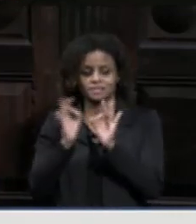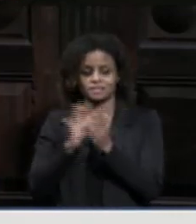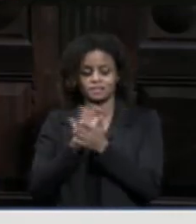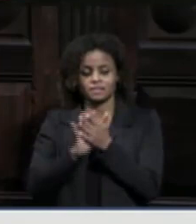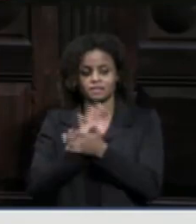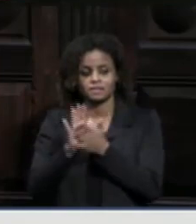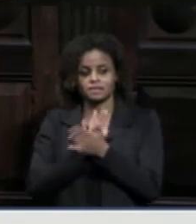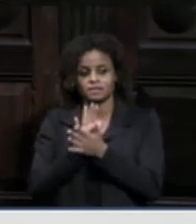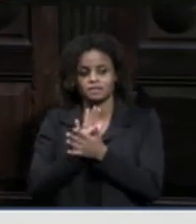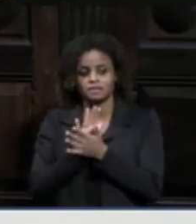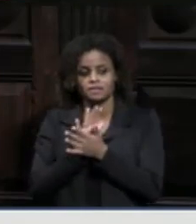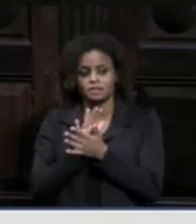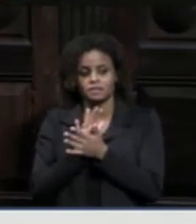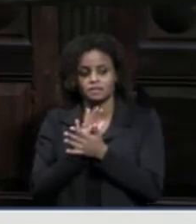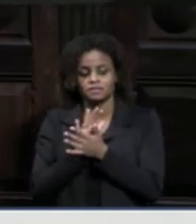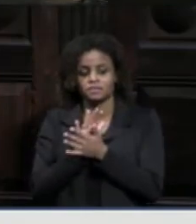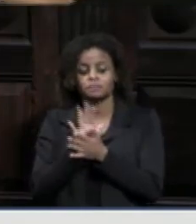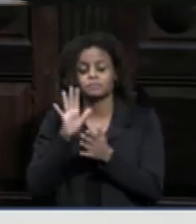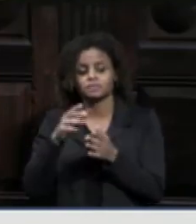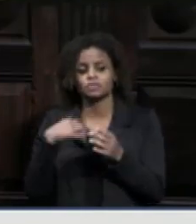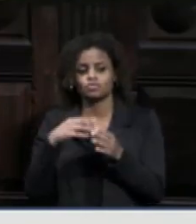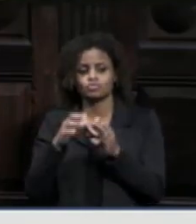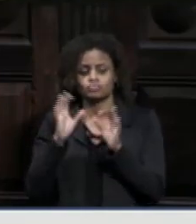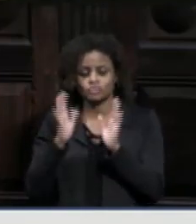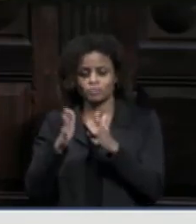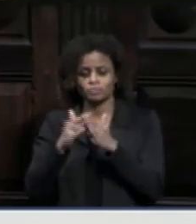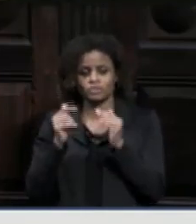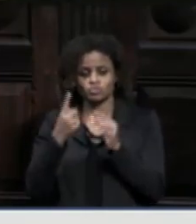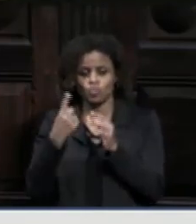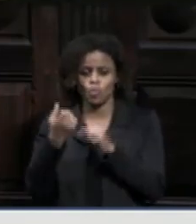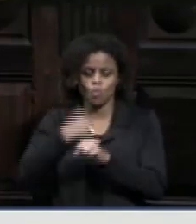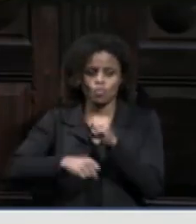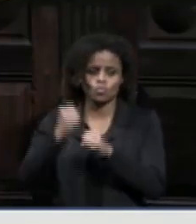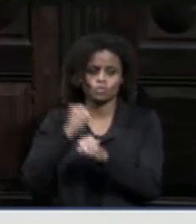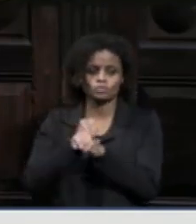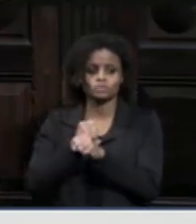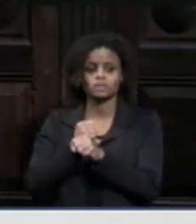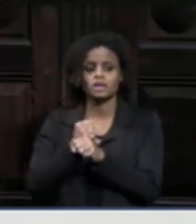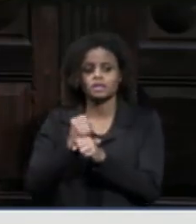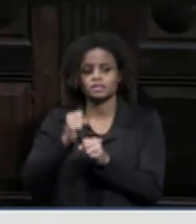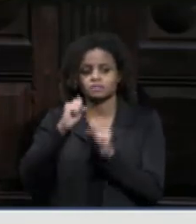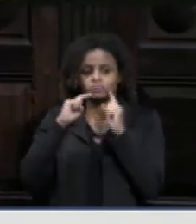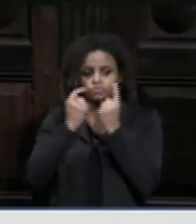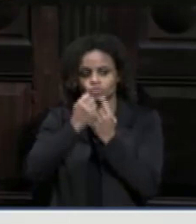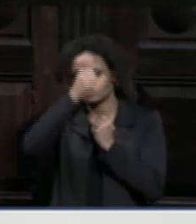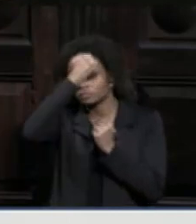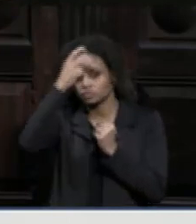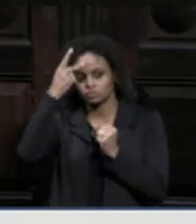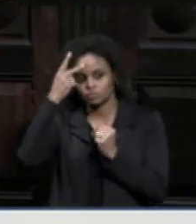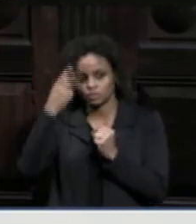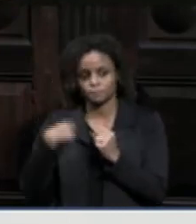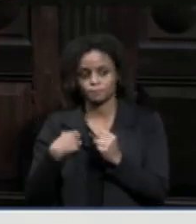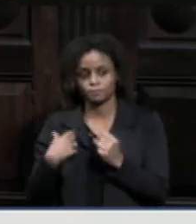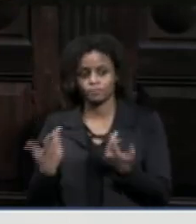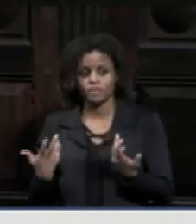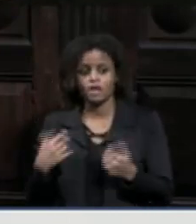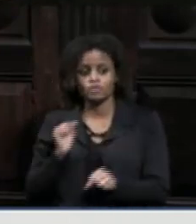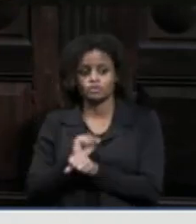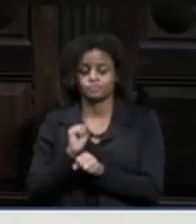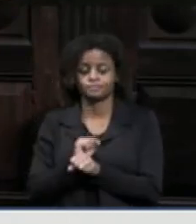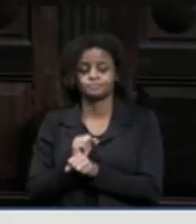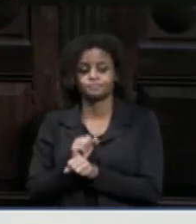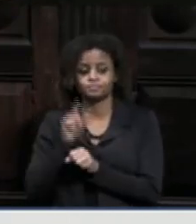ano, é para que a Comissão de Educação possa realizar essa audiência pública. Eu deixei para conversar com o deputado Conte Bittencourt no